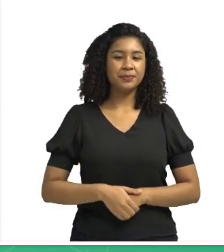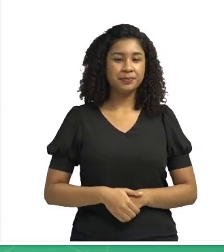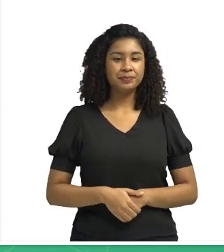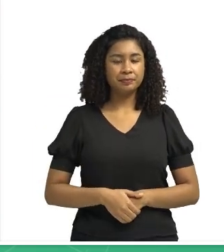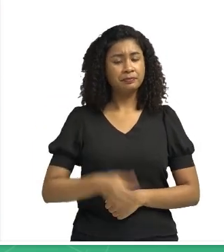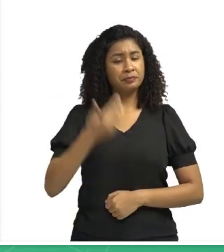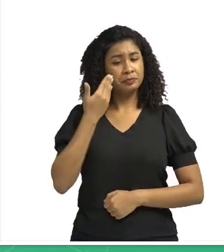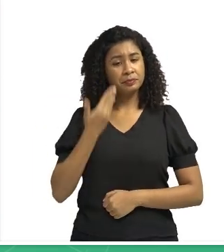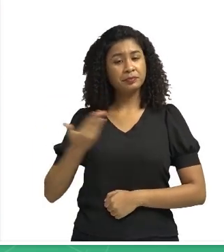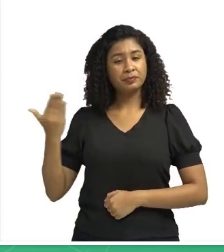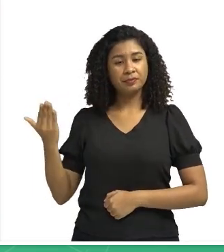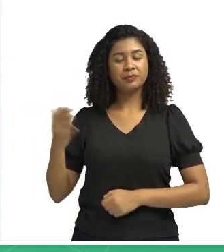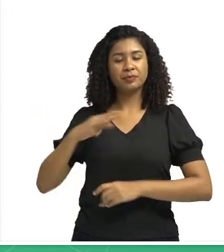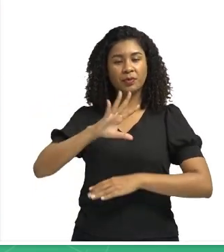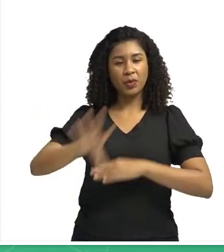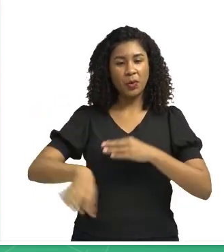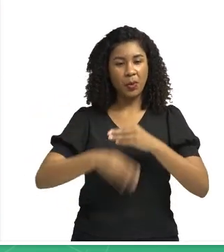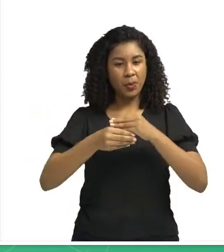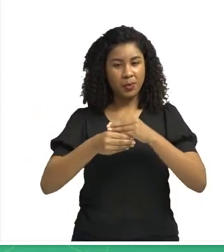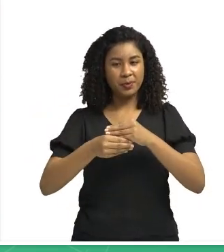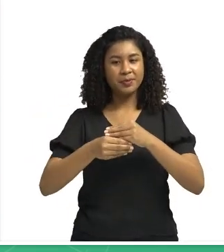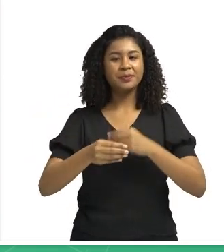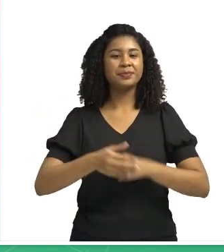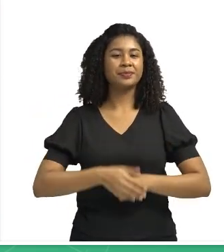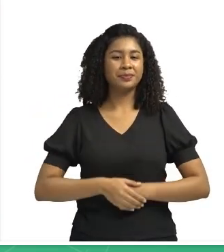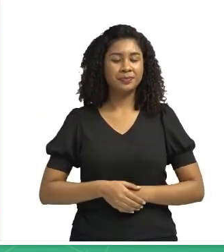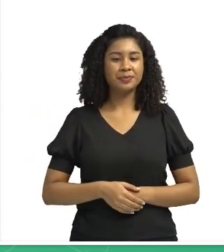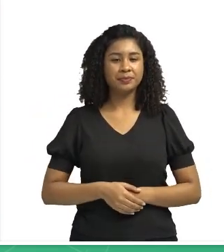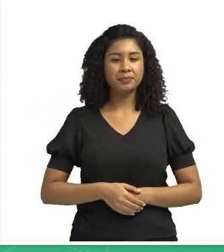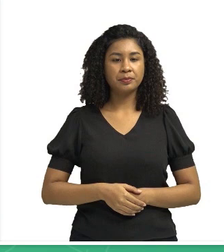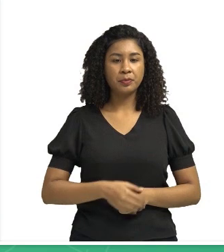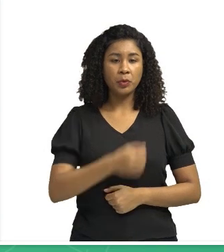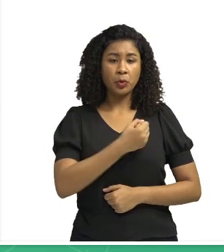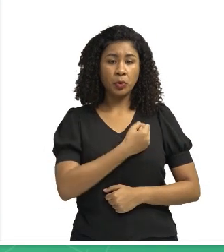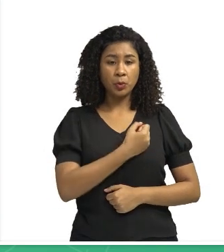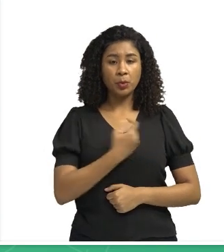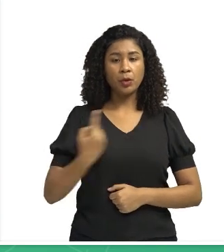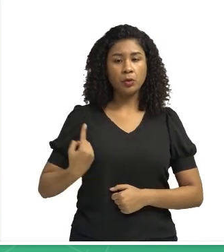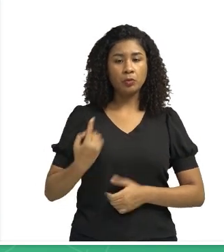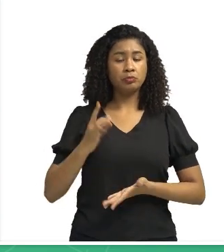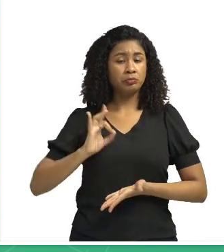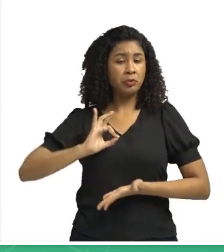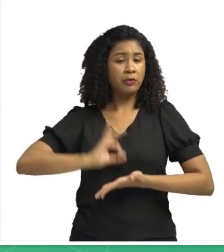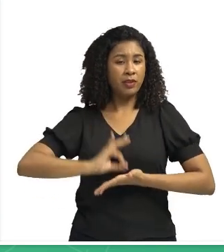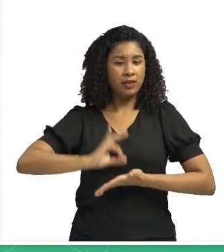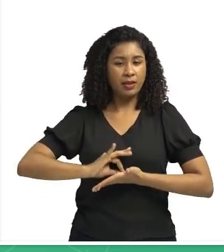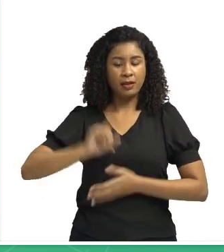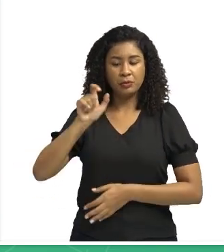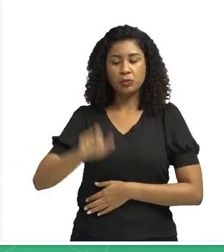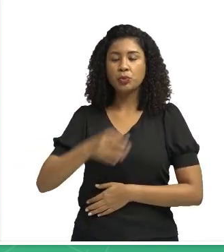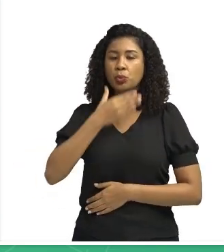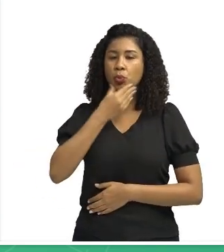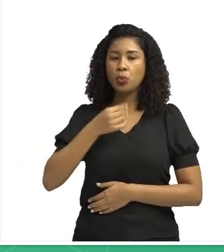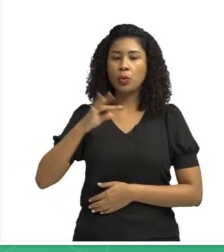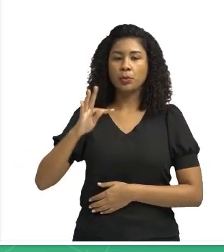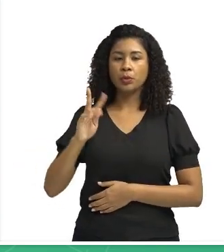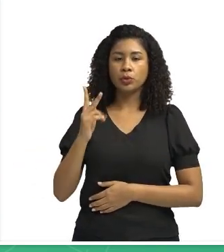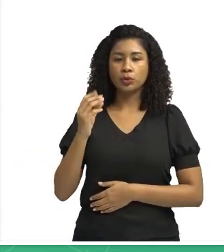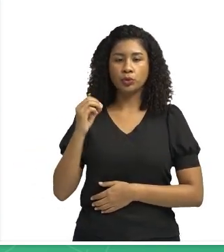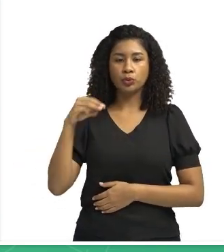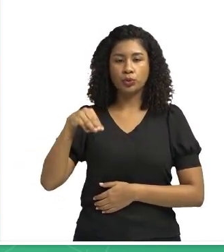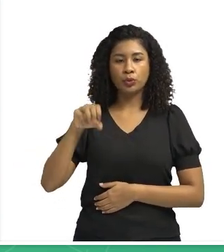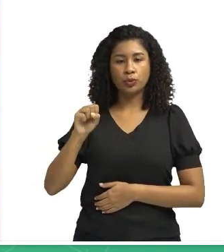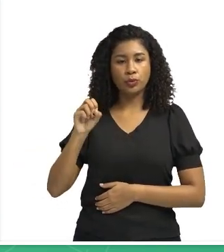né, alguns comentários. O item 1, ele é verdadeiro, pois Thomson foi o primeiro cientista a propor o